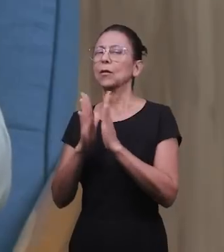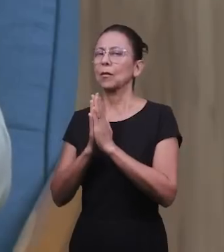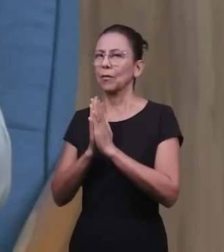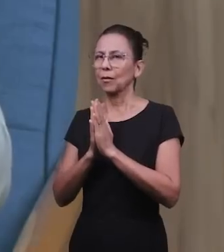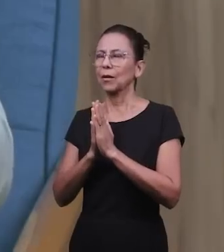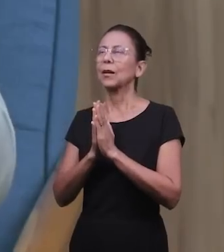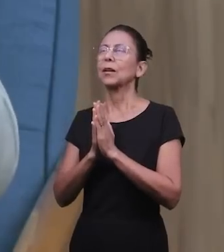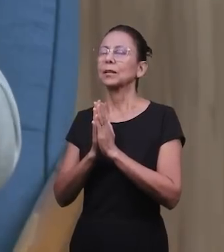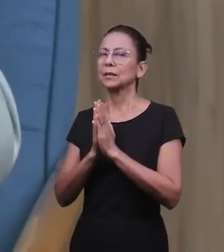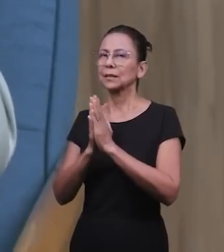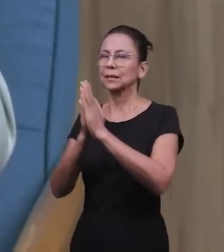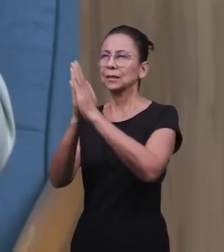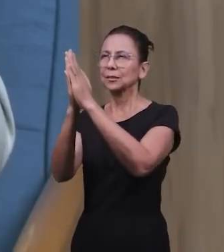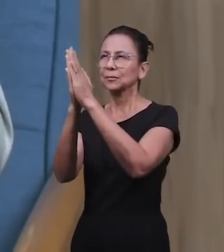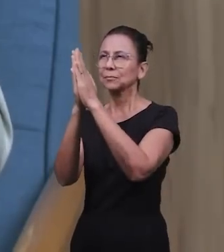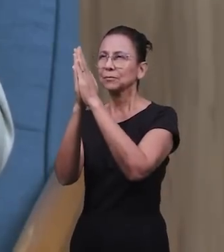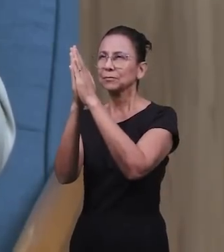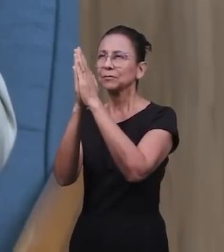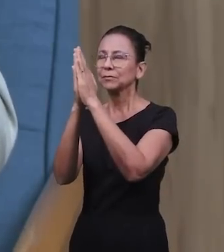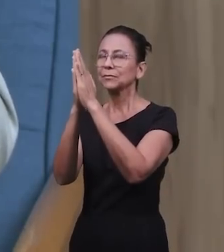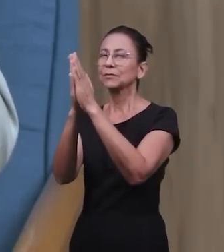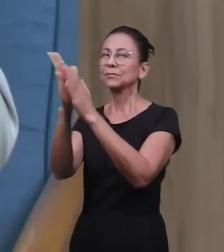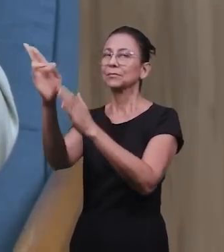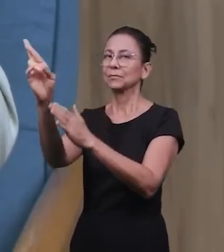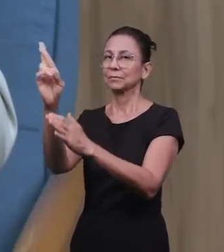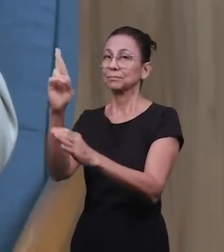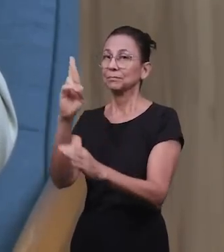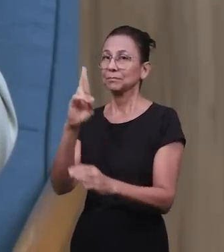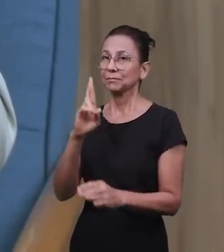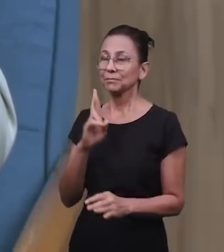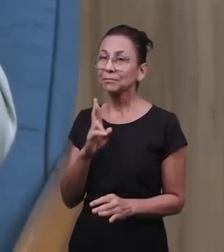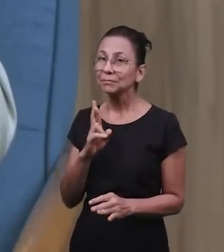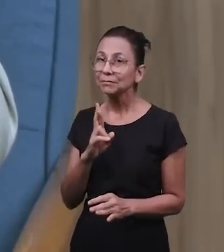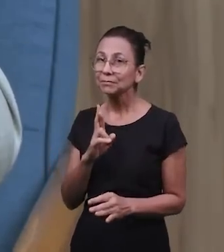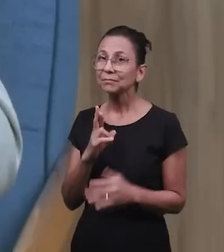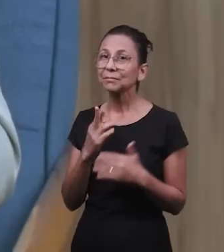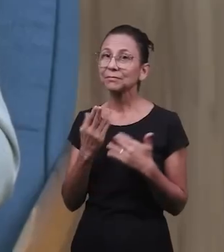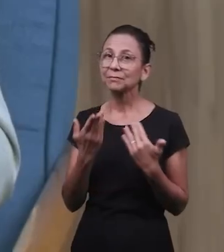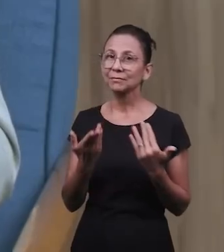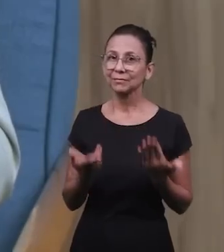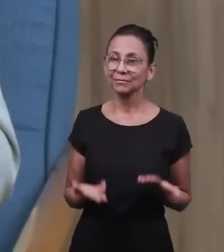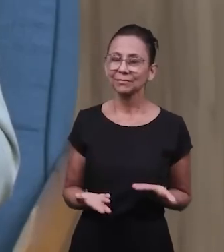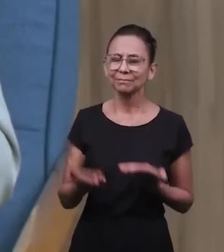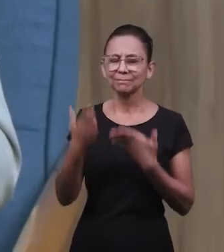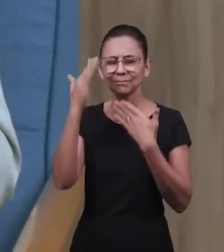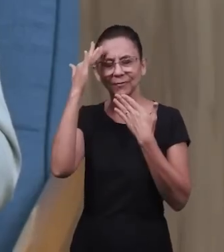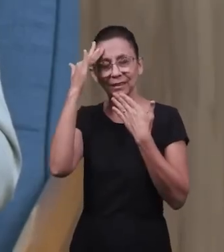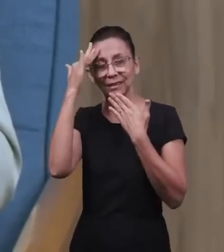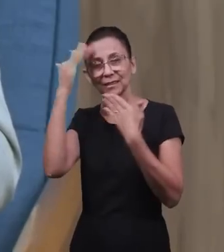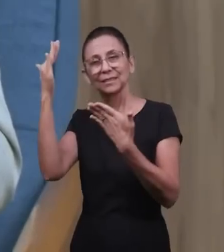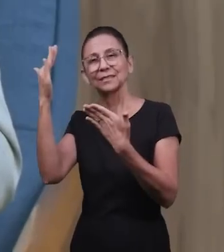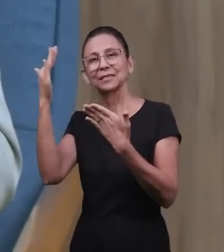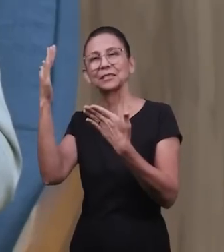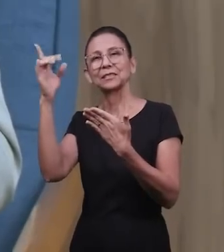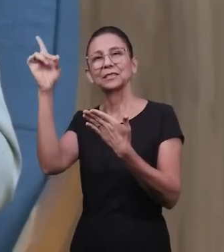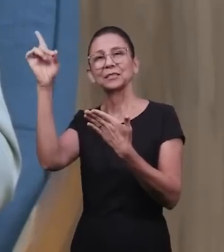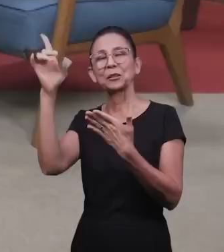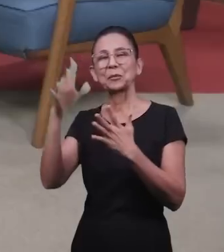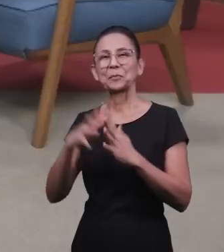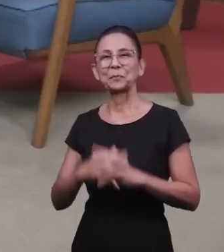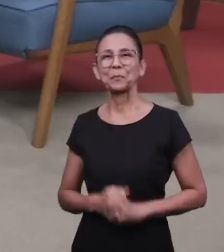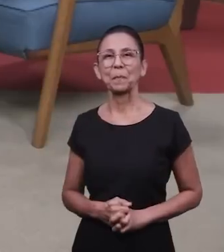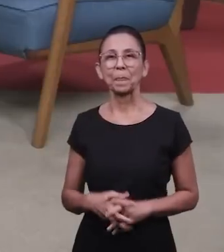orar ao Pai e ter a sua oração sempre ouvida, que tem, portanto, muito a agradecer a